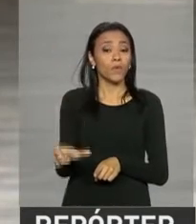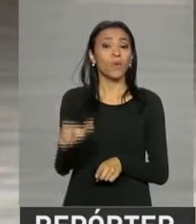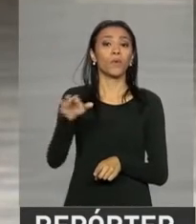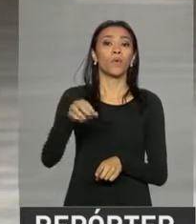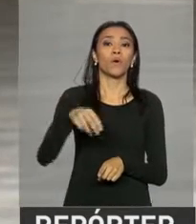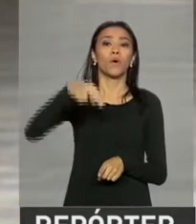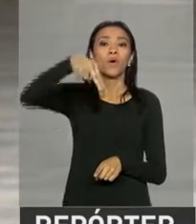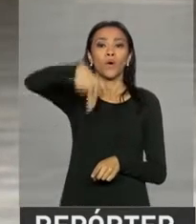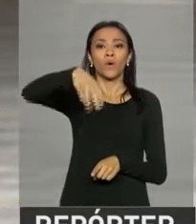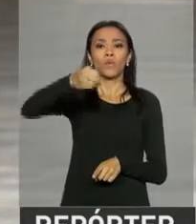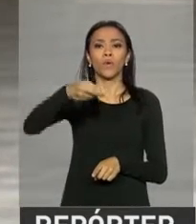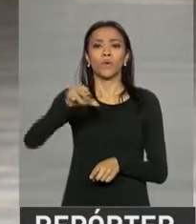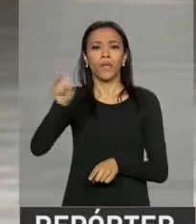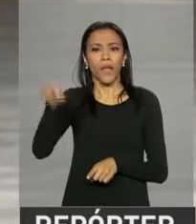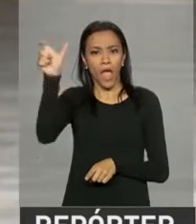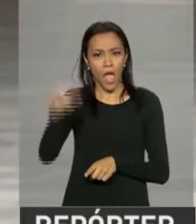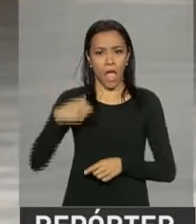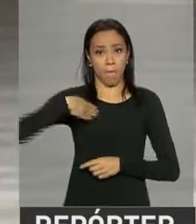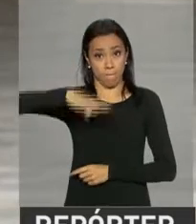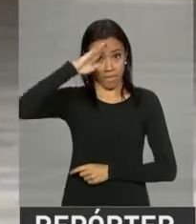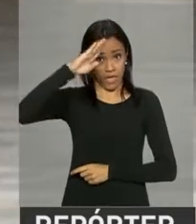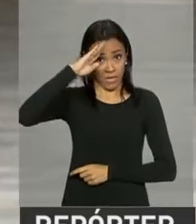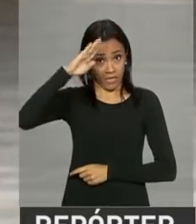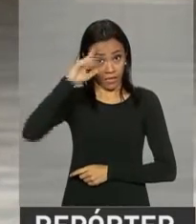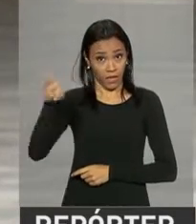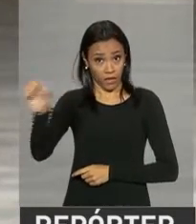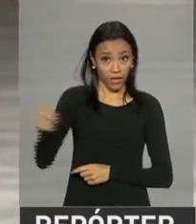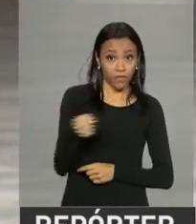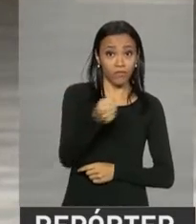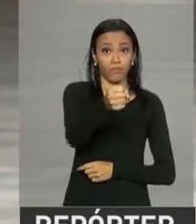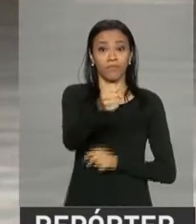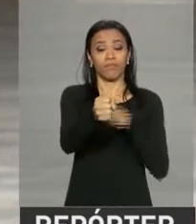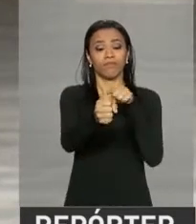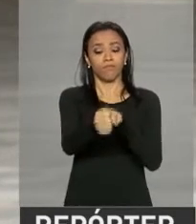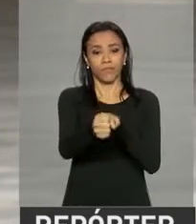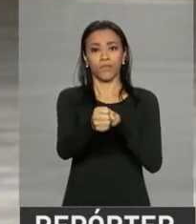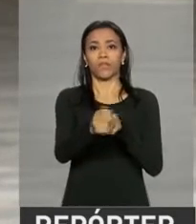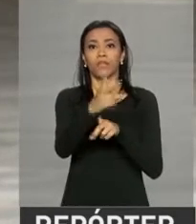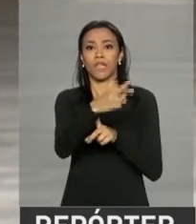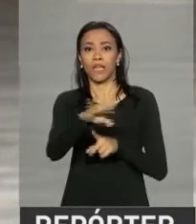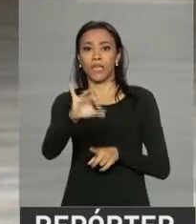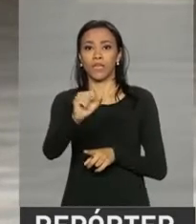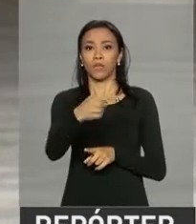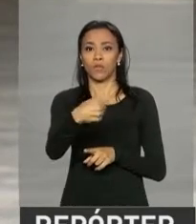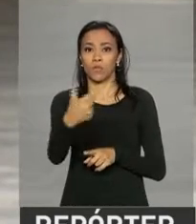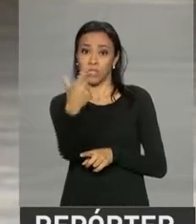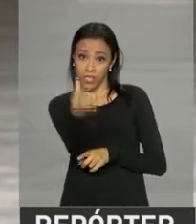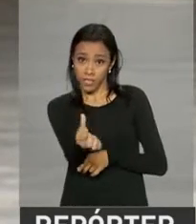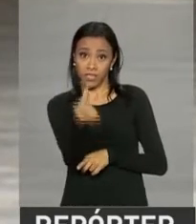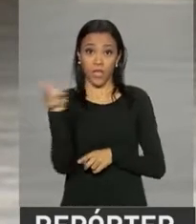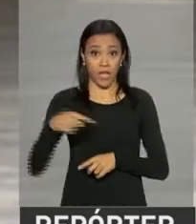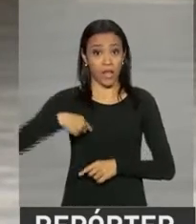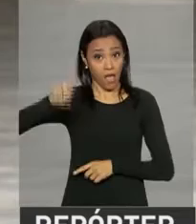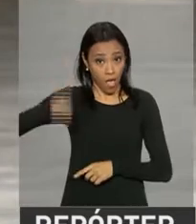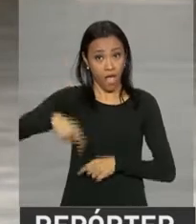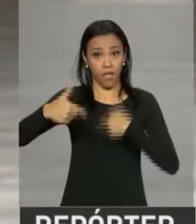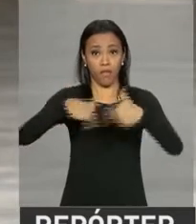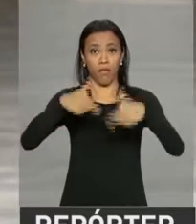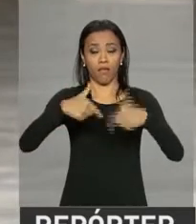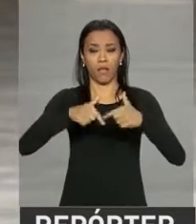é um dos 145 atletas militares brasileiros que foram para a delegação da rio 2016 ele é sargento da aeronáutica